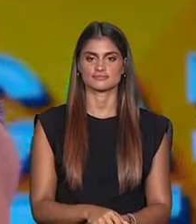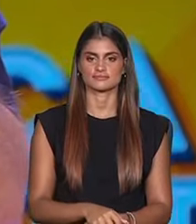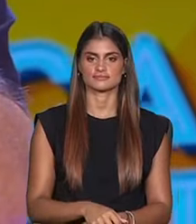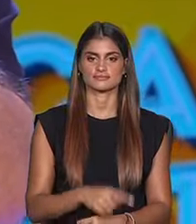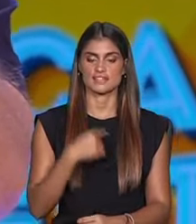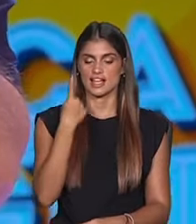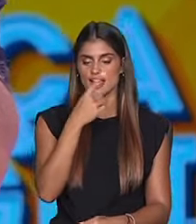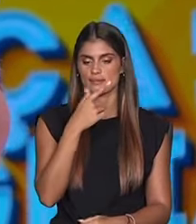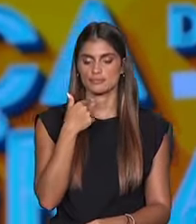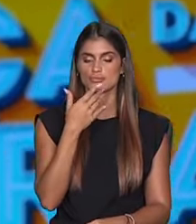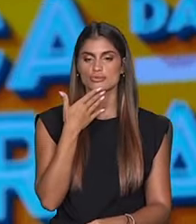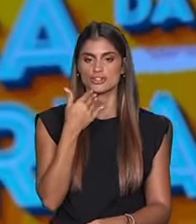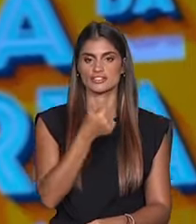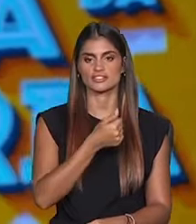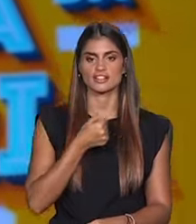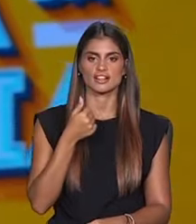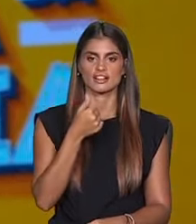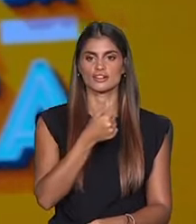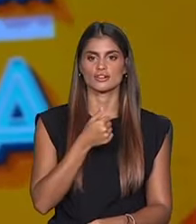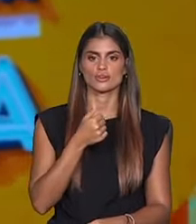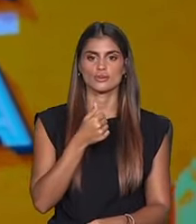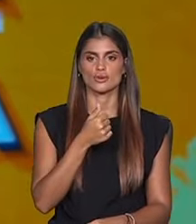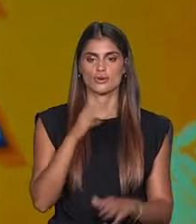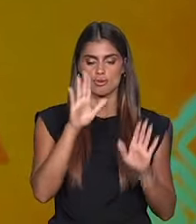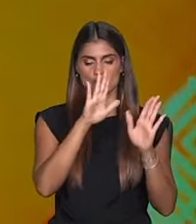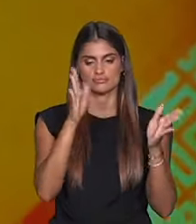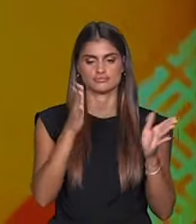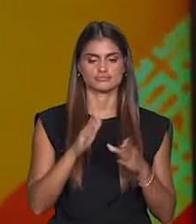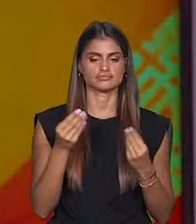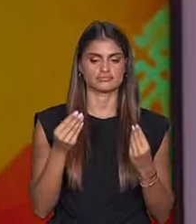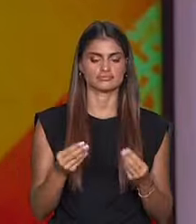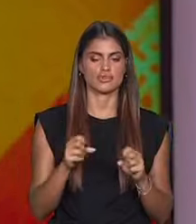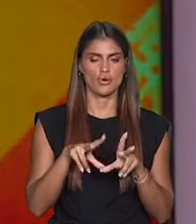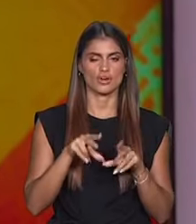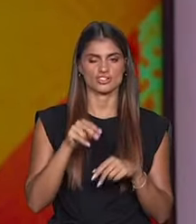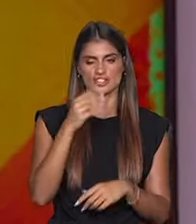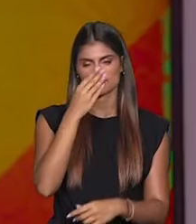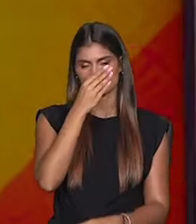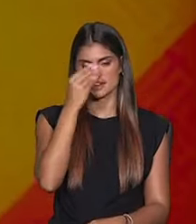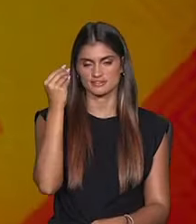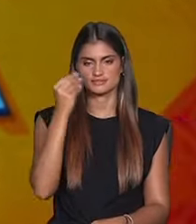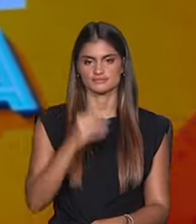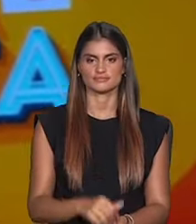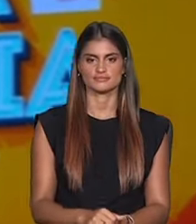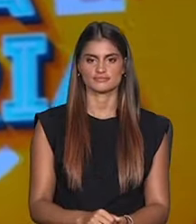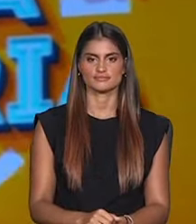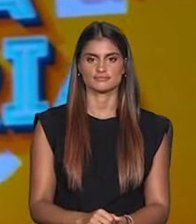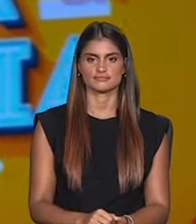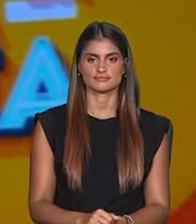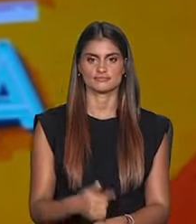Aquela cara bonita e aquele corpo divino que ele nunca esquecerá.